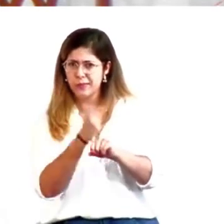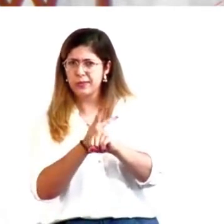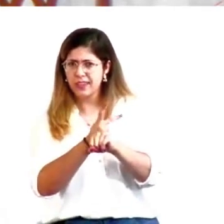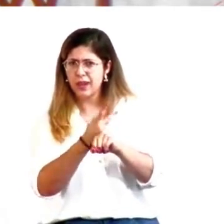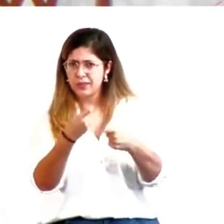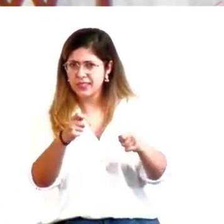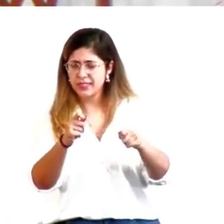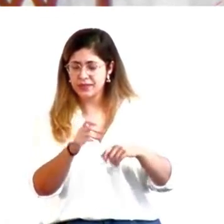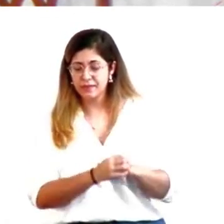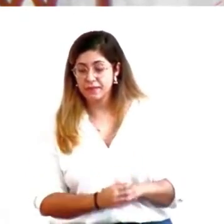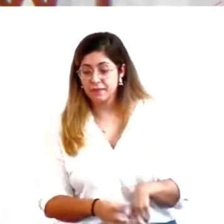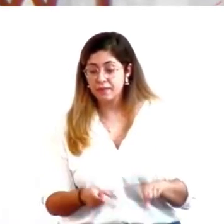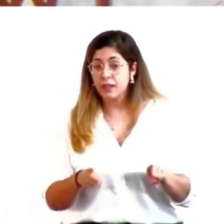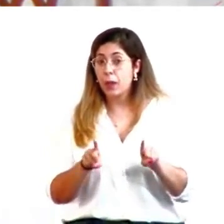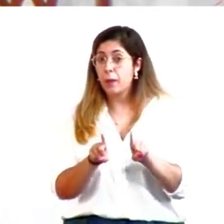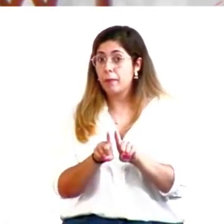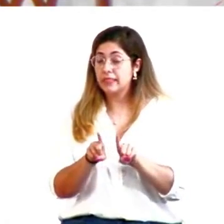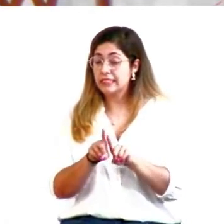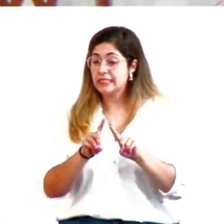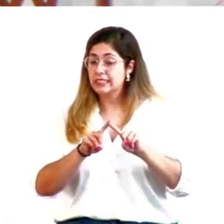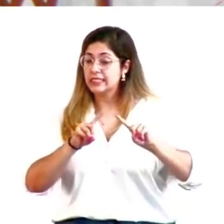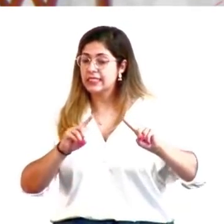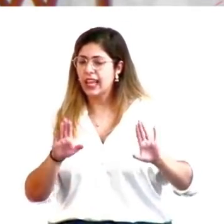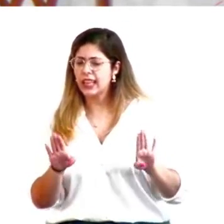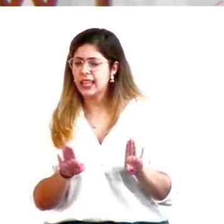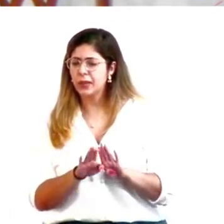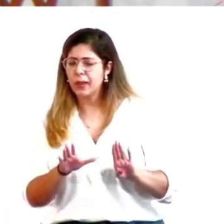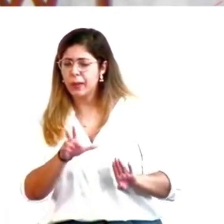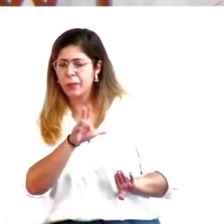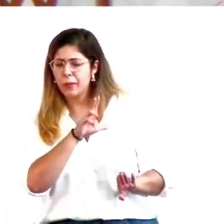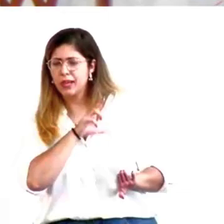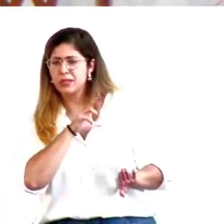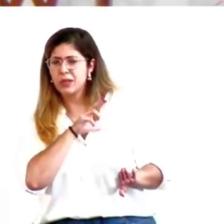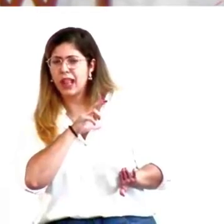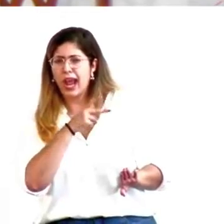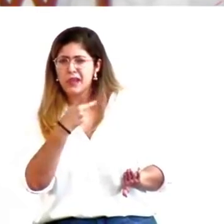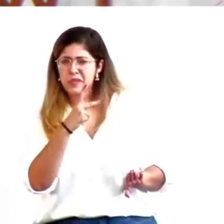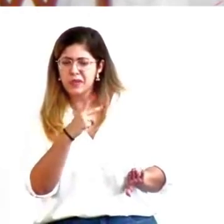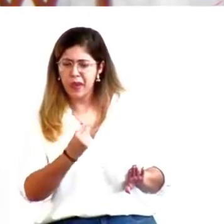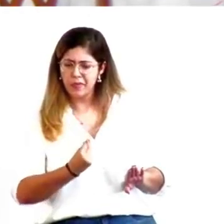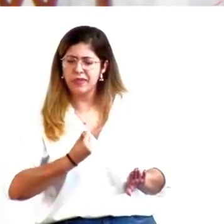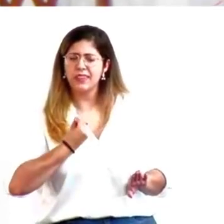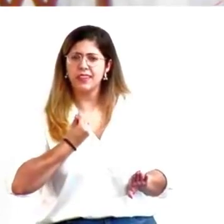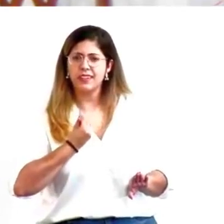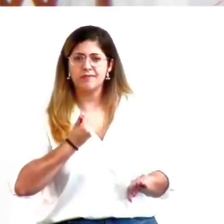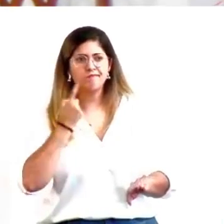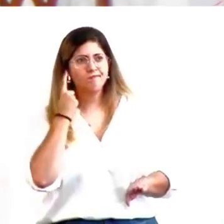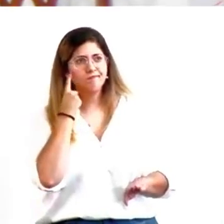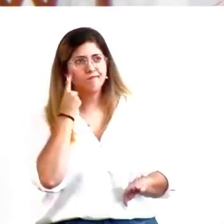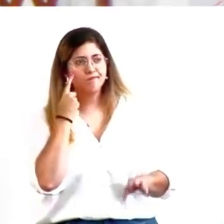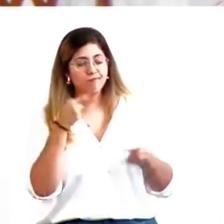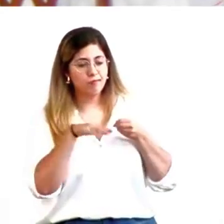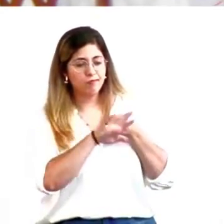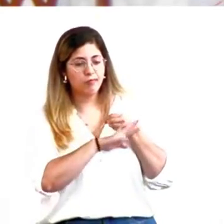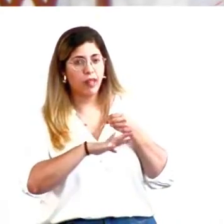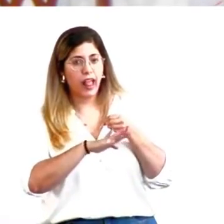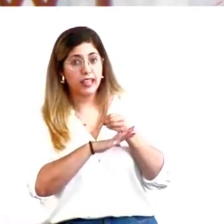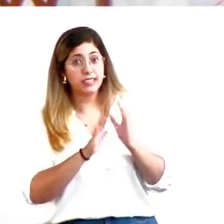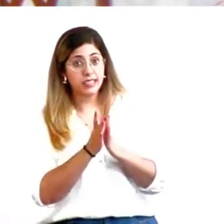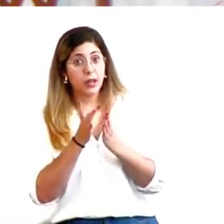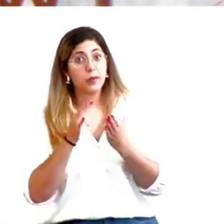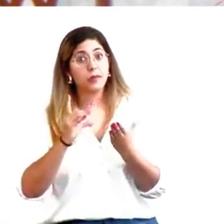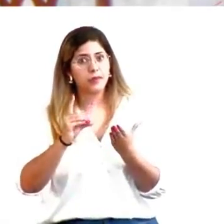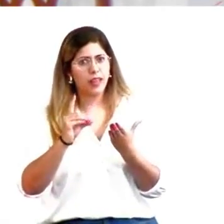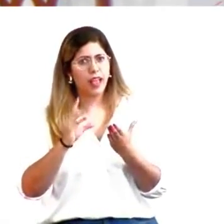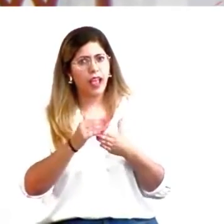dela, como aquela vontade particular, que eu tenho princípios na Escritura que vão me nortear. Por exemplo,